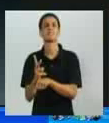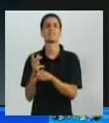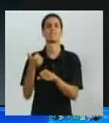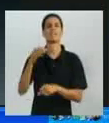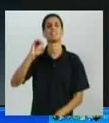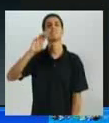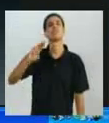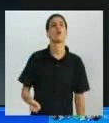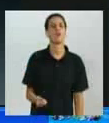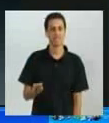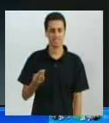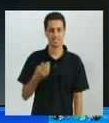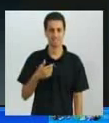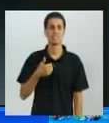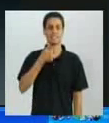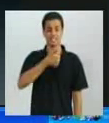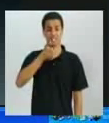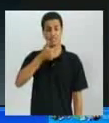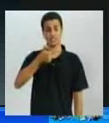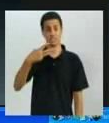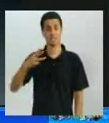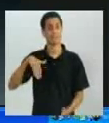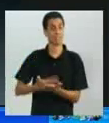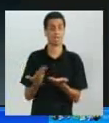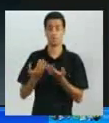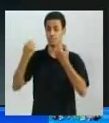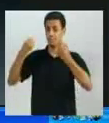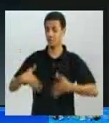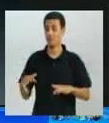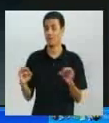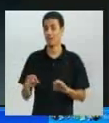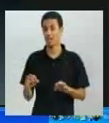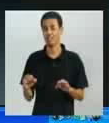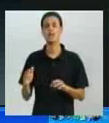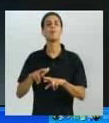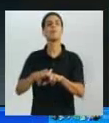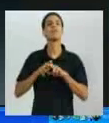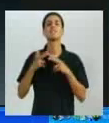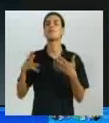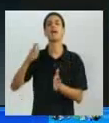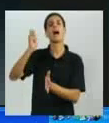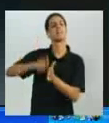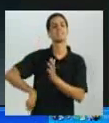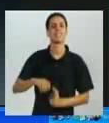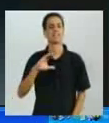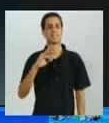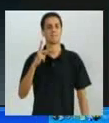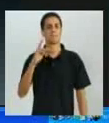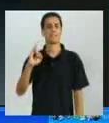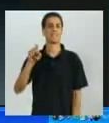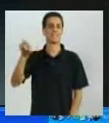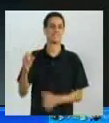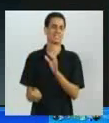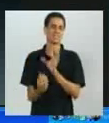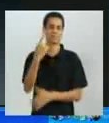hoje, 10 milhões, 123, que até hoje não explicaram, vereador Ivanatis. E por isso não querem assinar a CPI de Vossa Excelência. Não querem.